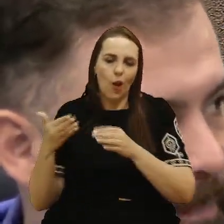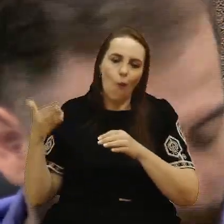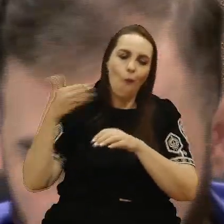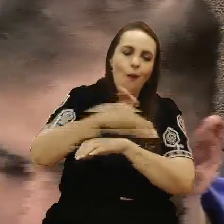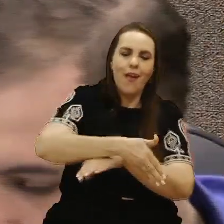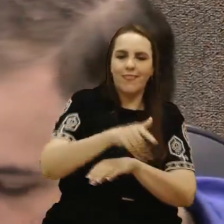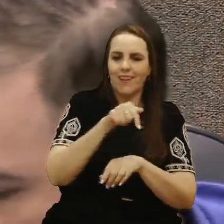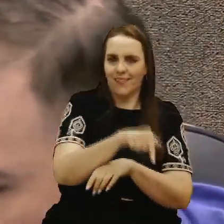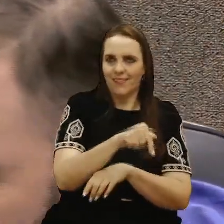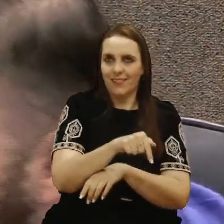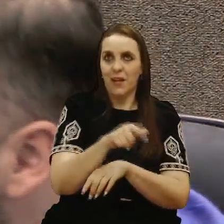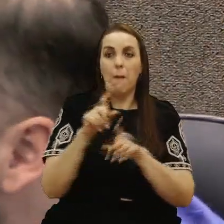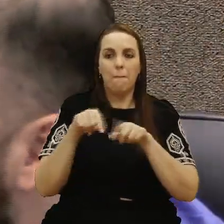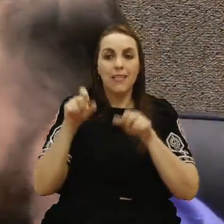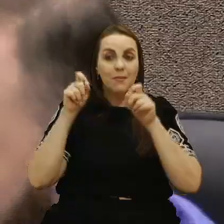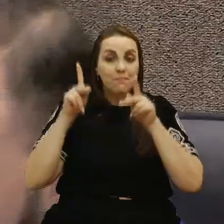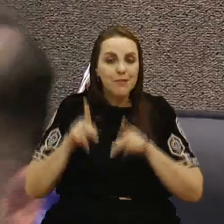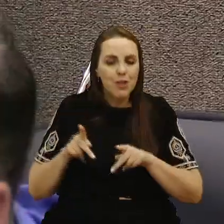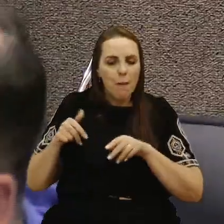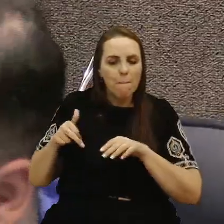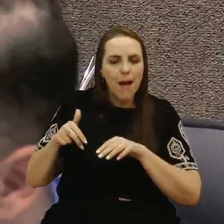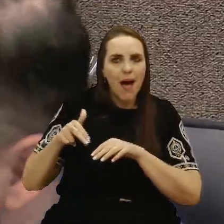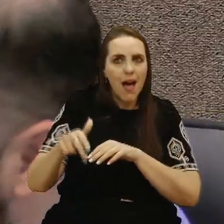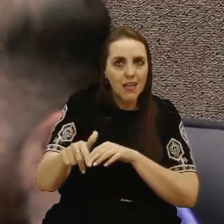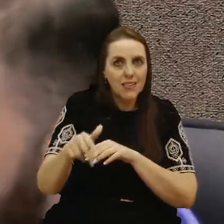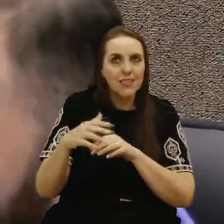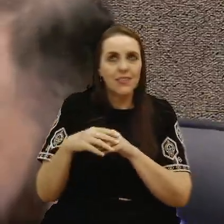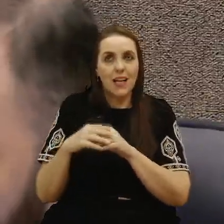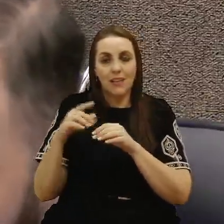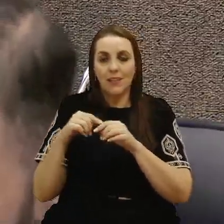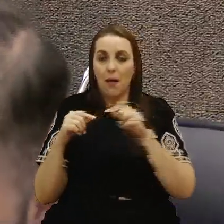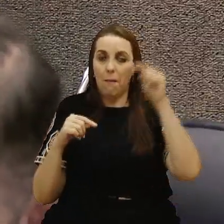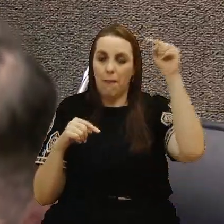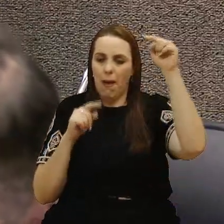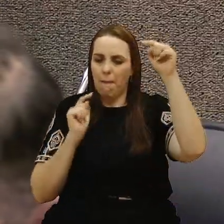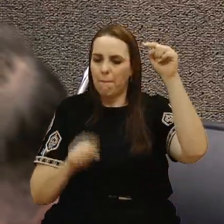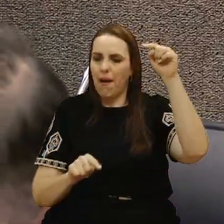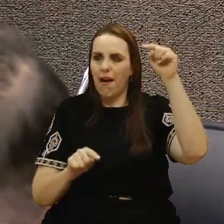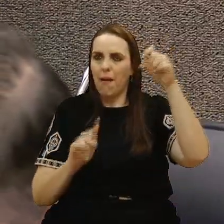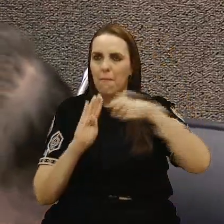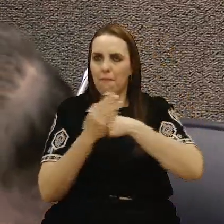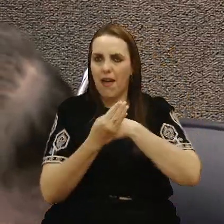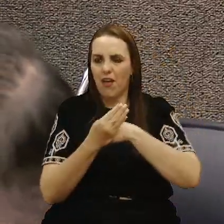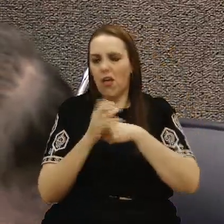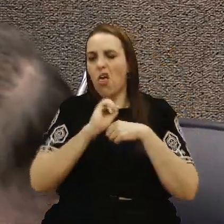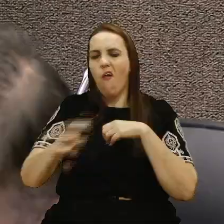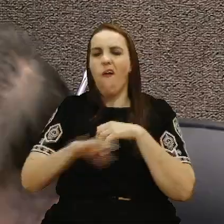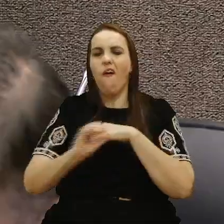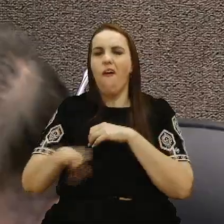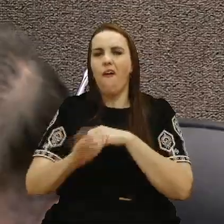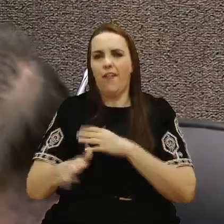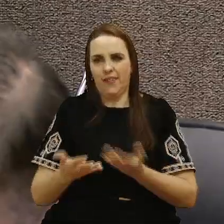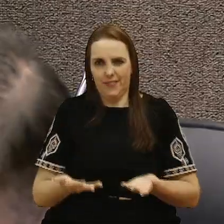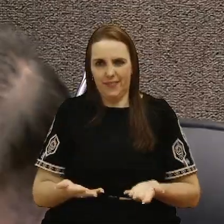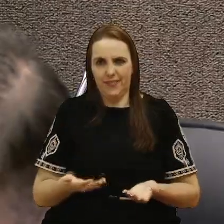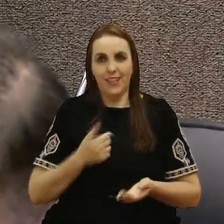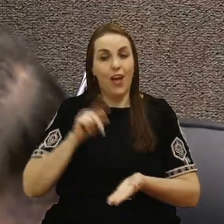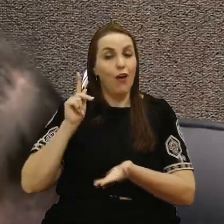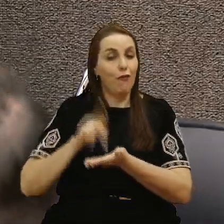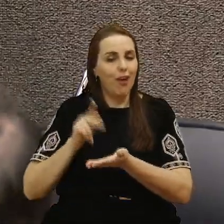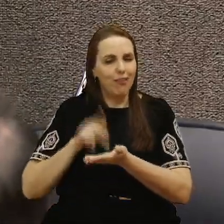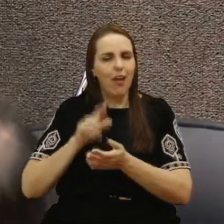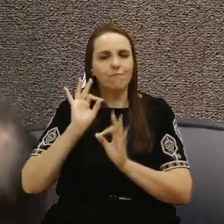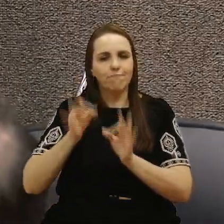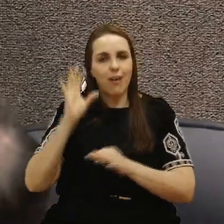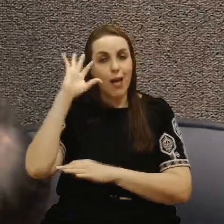vereador. E quem passa por ali, faz ligação do Fátima Alta com Fátima Baixo, acaba colocando o lixo ali. Então, essa é a verdadeira solução